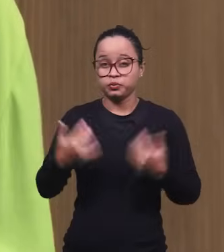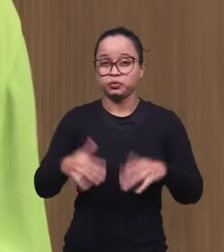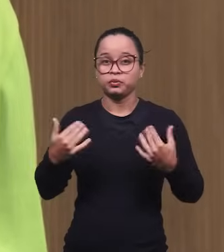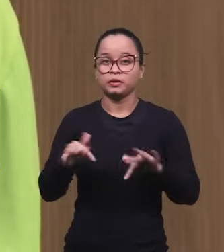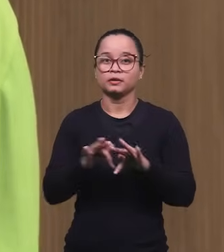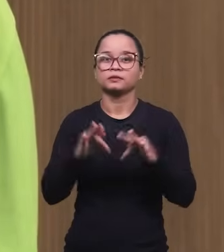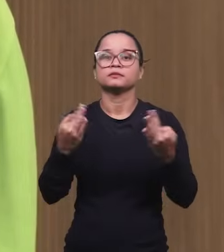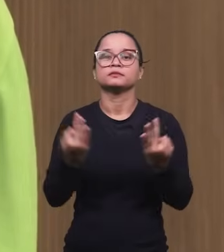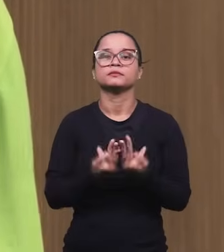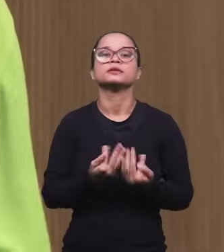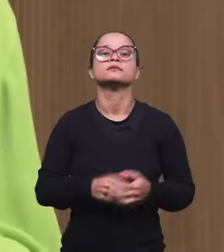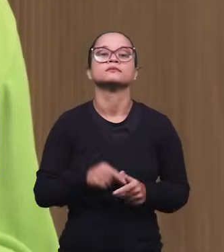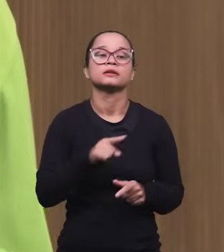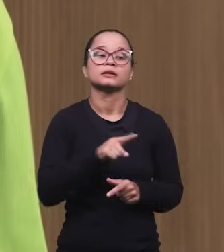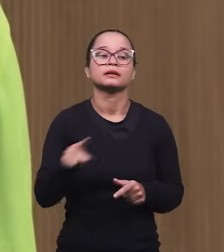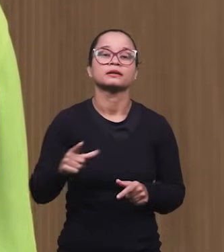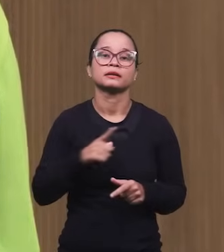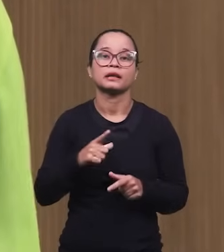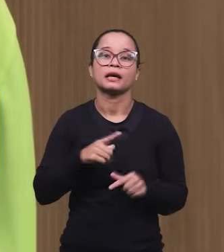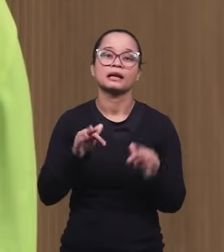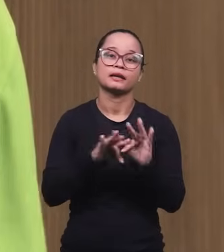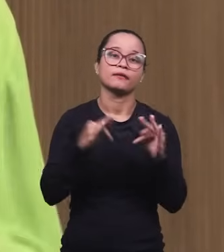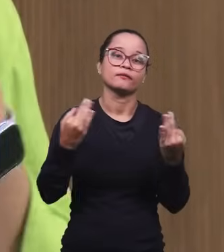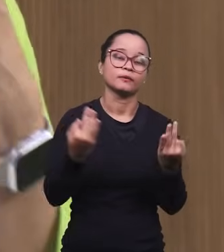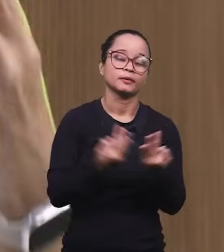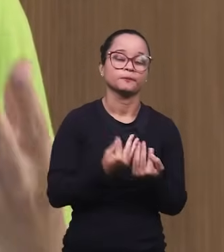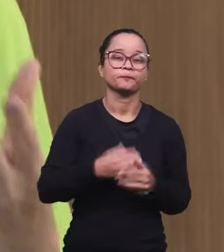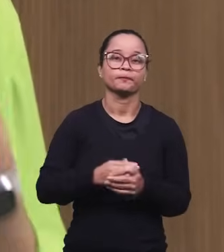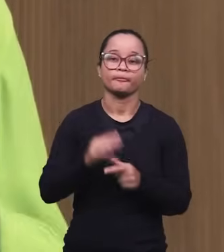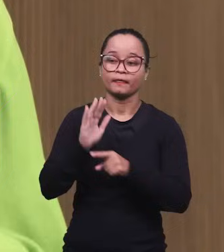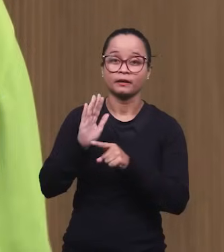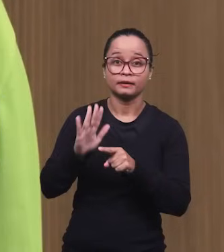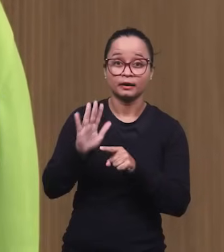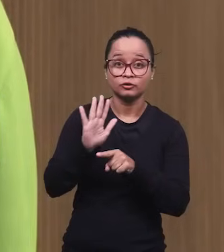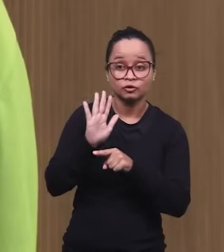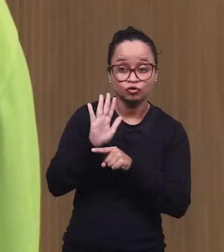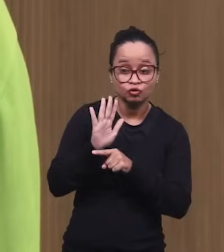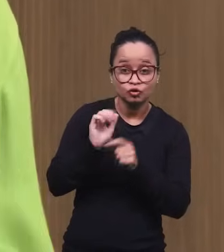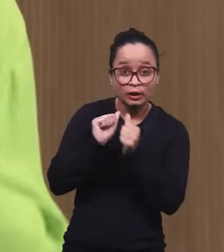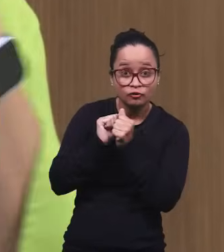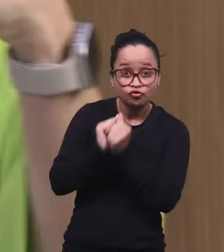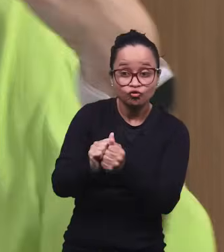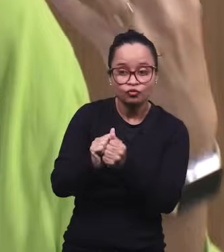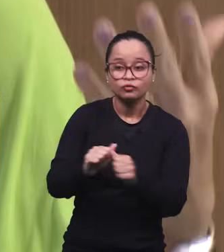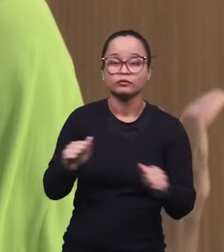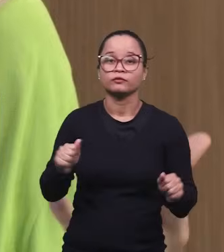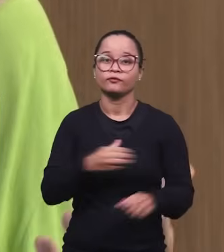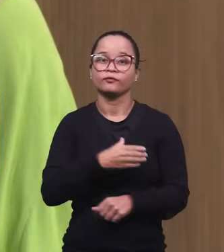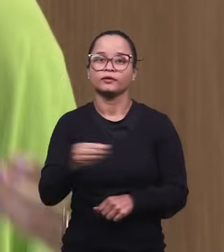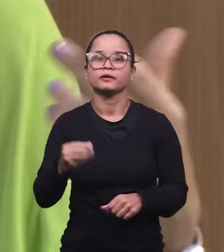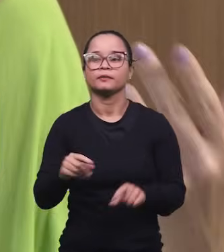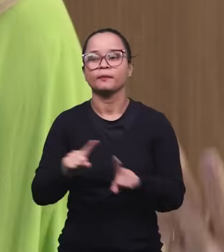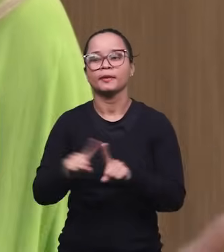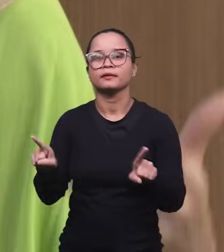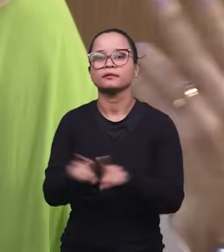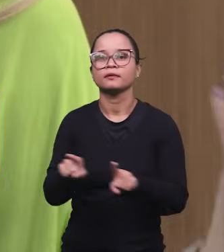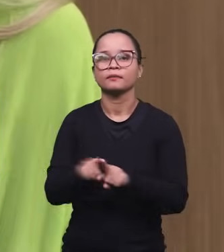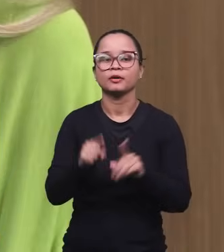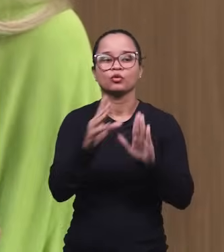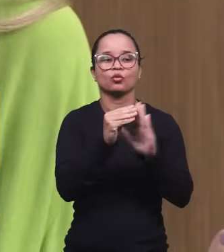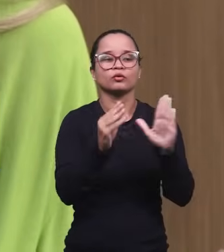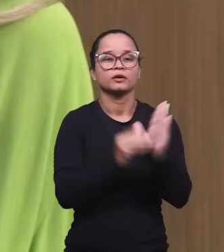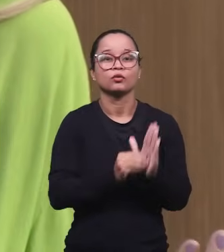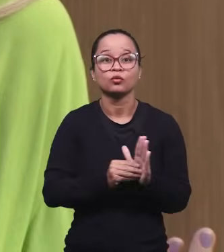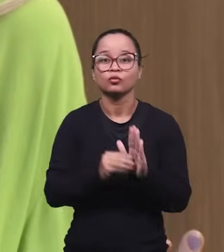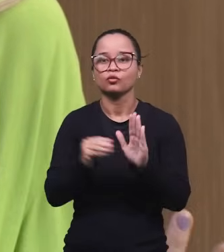o momento da tarefa de casa, ela proporciona à família, além de estar junto com o filho, a sistematização do conteúdo que